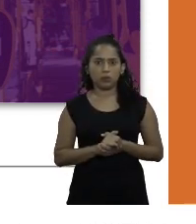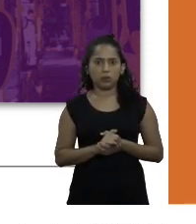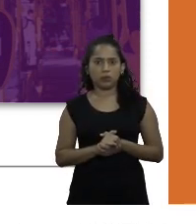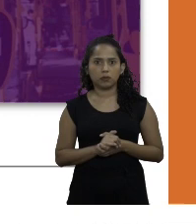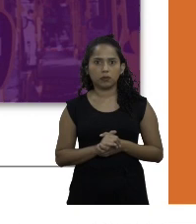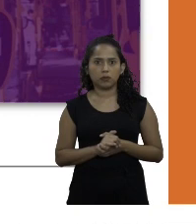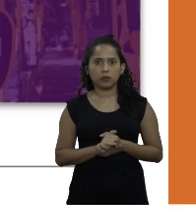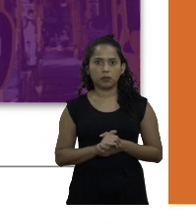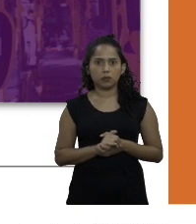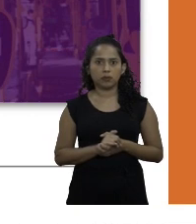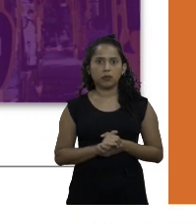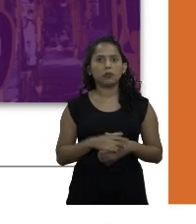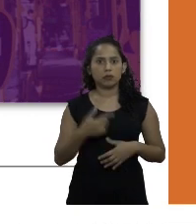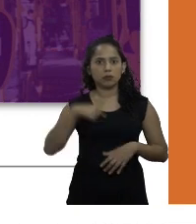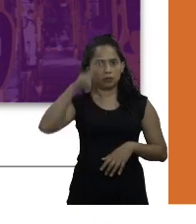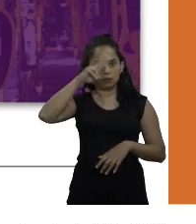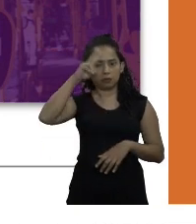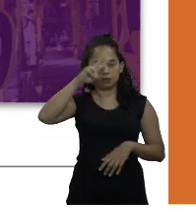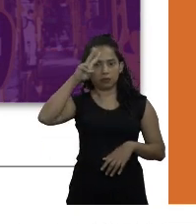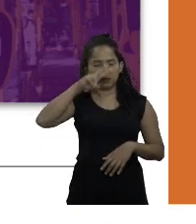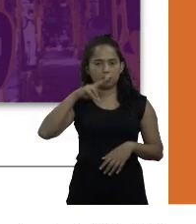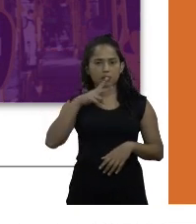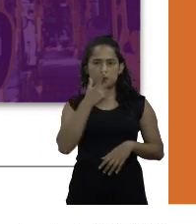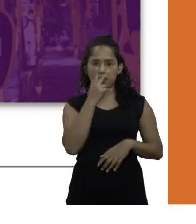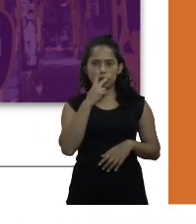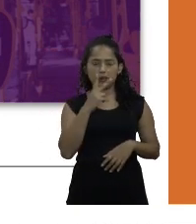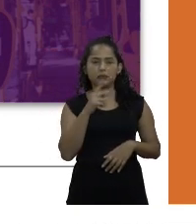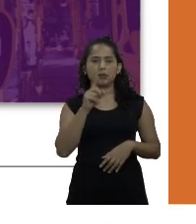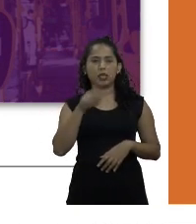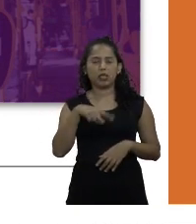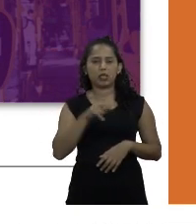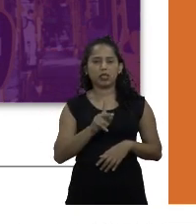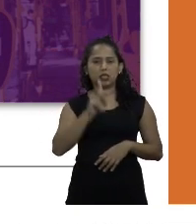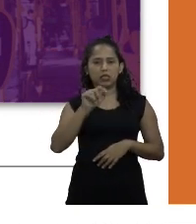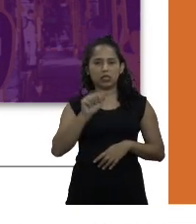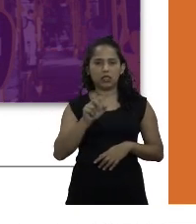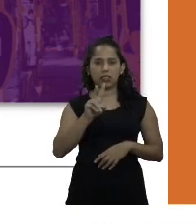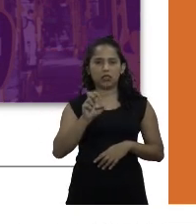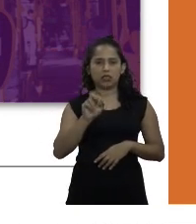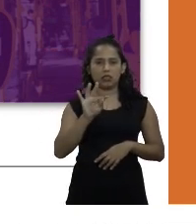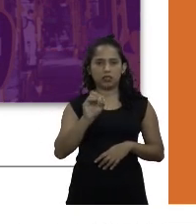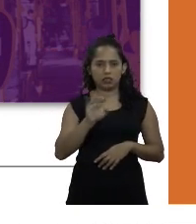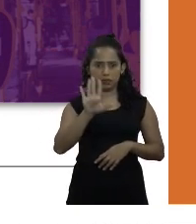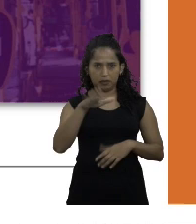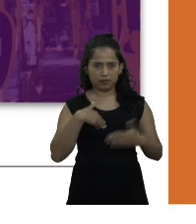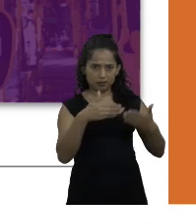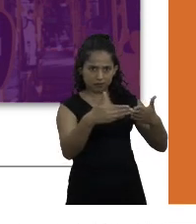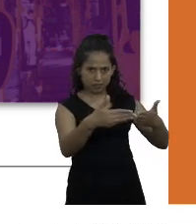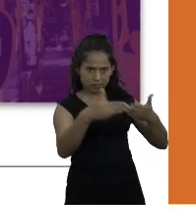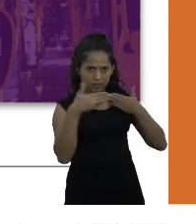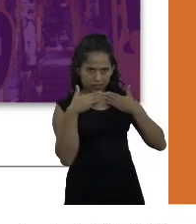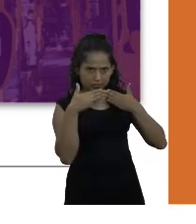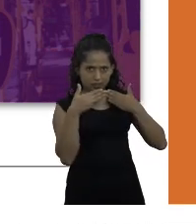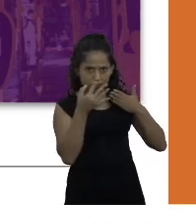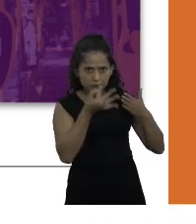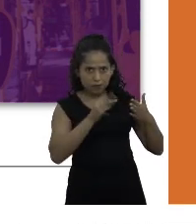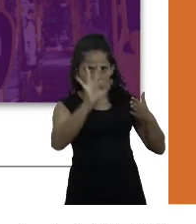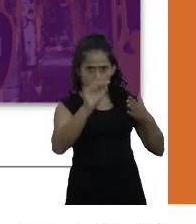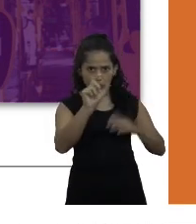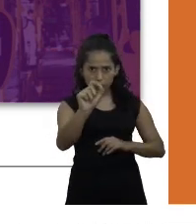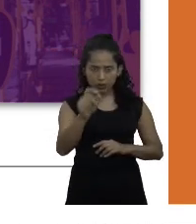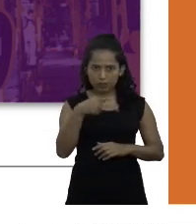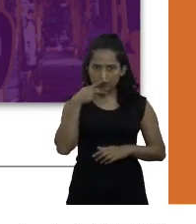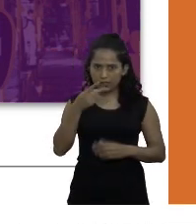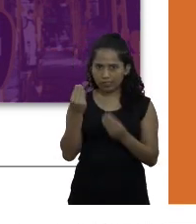eu lembro que tem uma, acho que Avenato é o nome do autor, e ele fala, pedindo licença a Freud, que diz que a